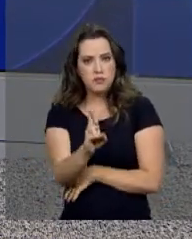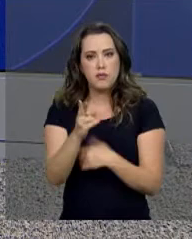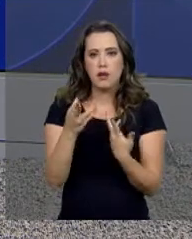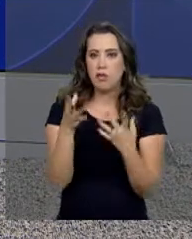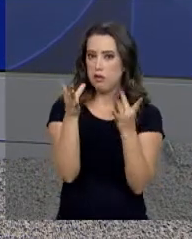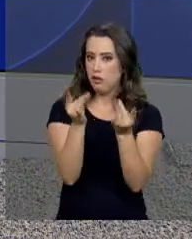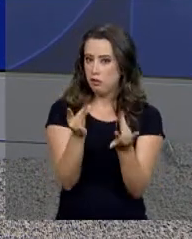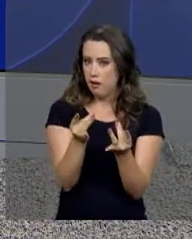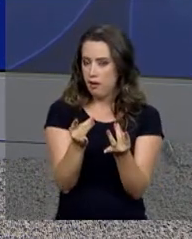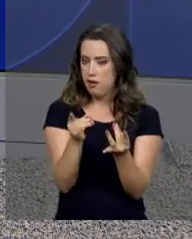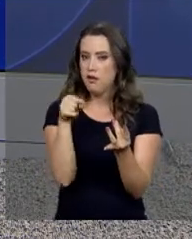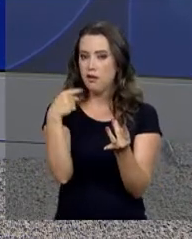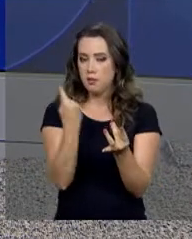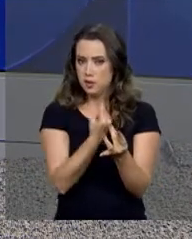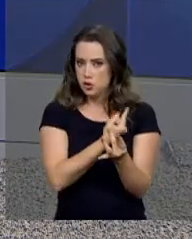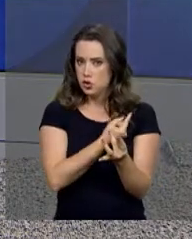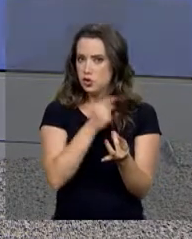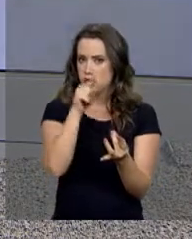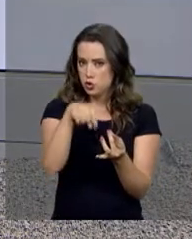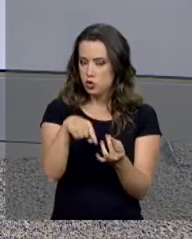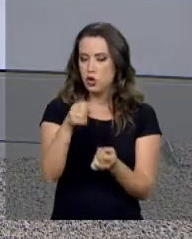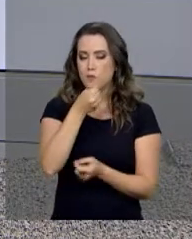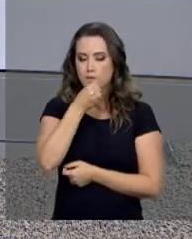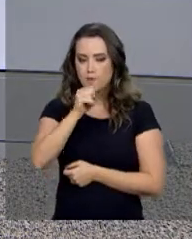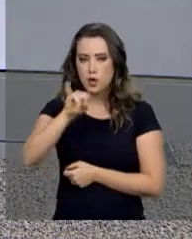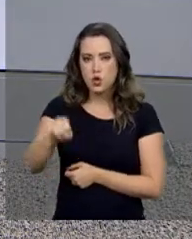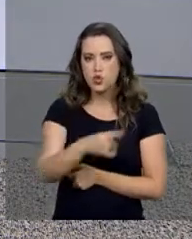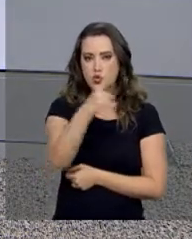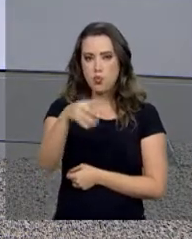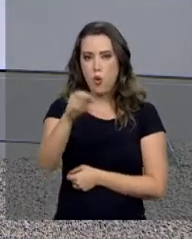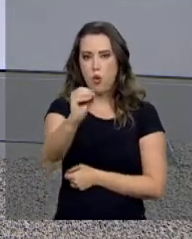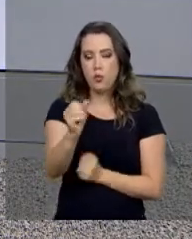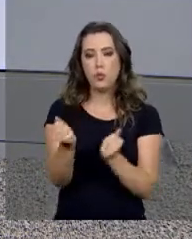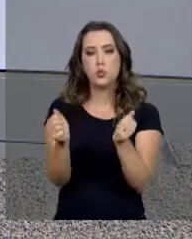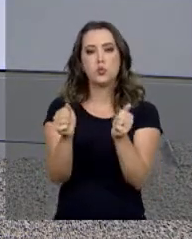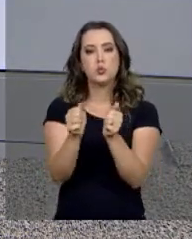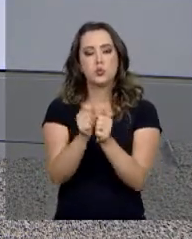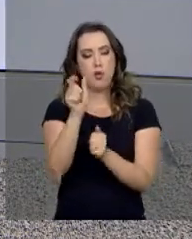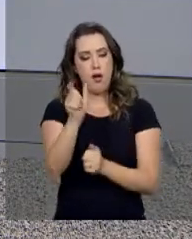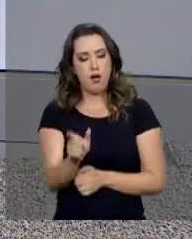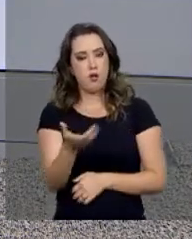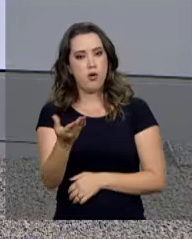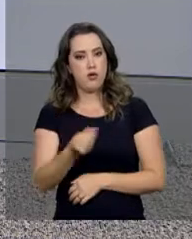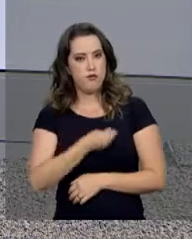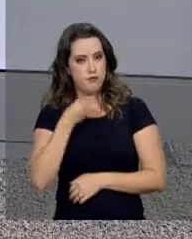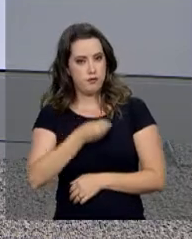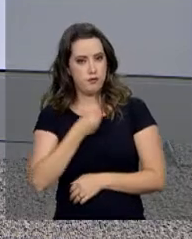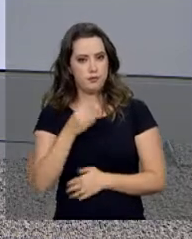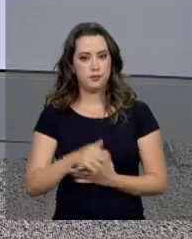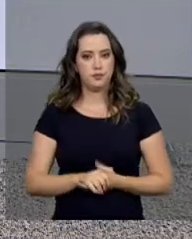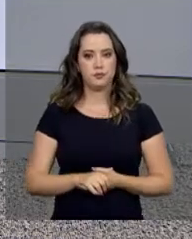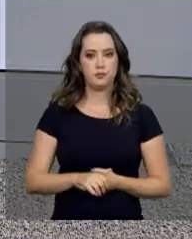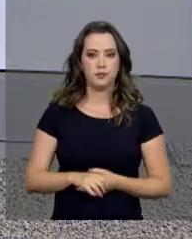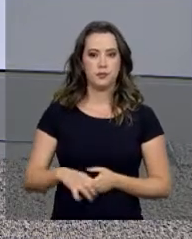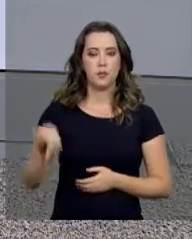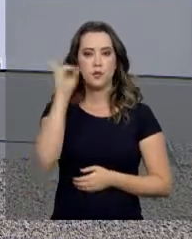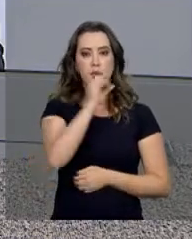detalhe esse assunto o repórter joão pedro neto que conversa ao vivo com a gente hoje o pedro boa noite pra você